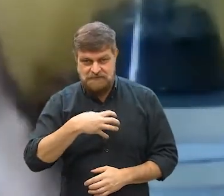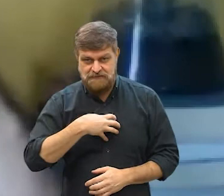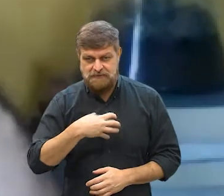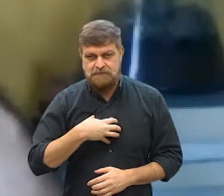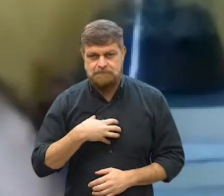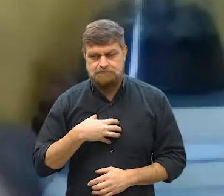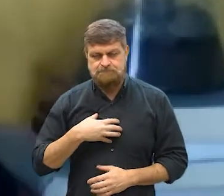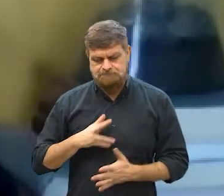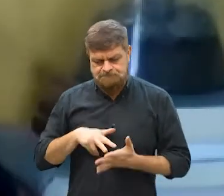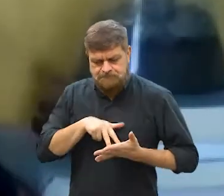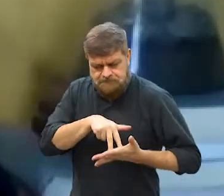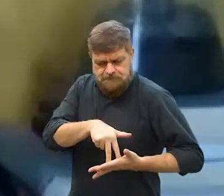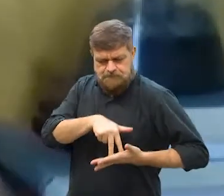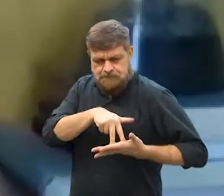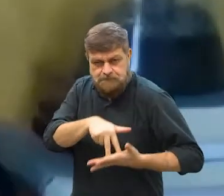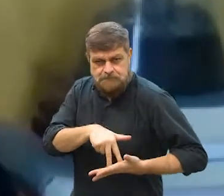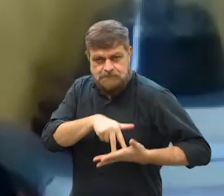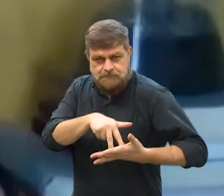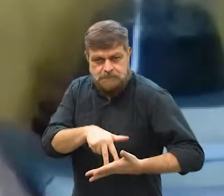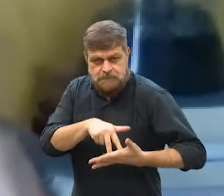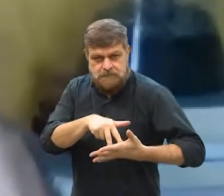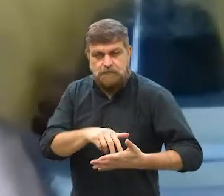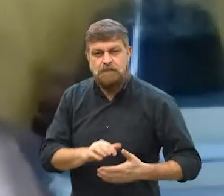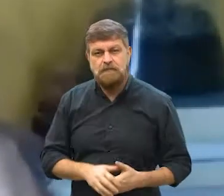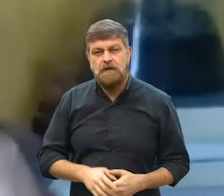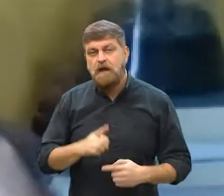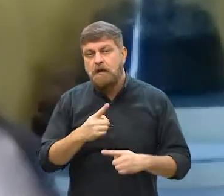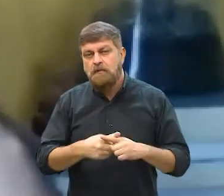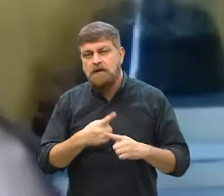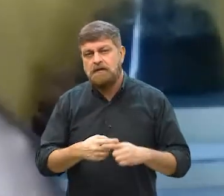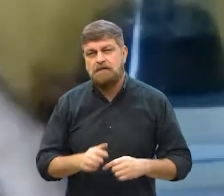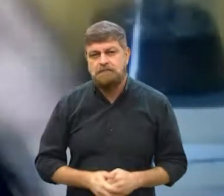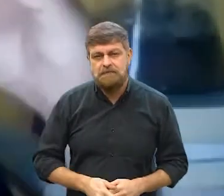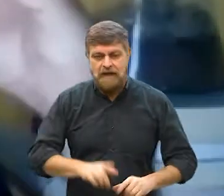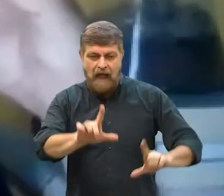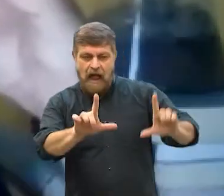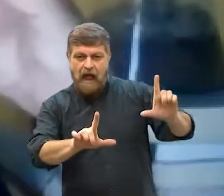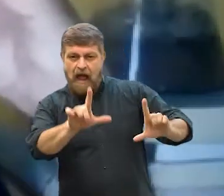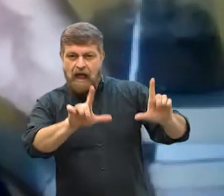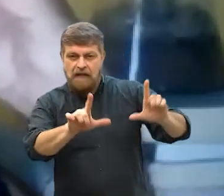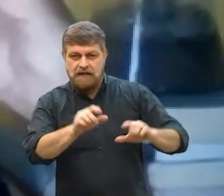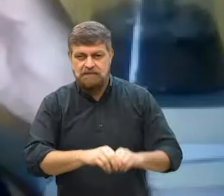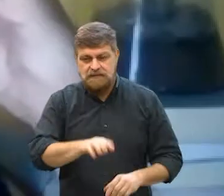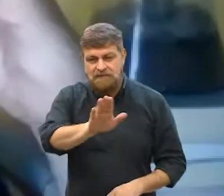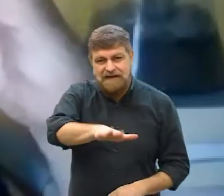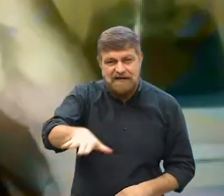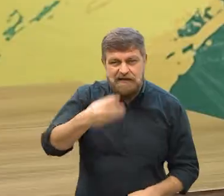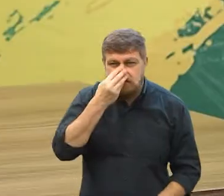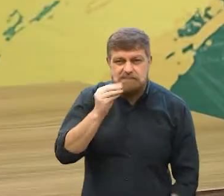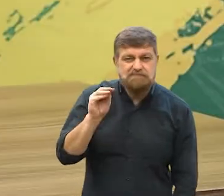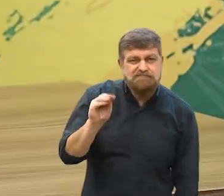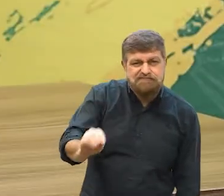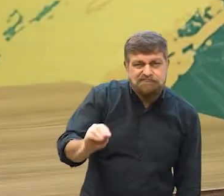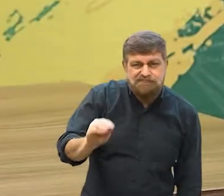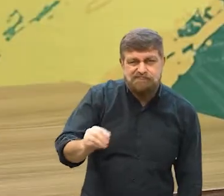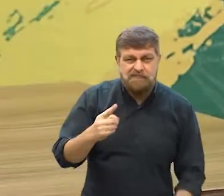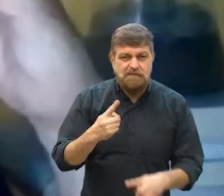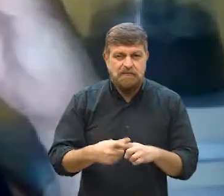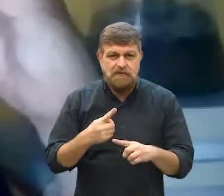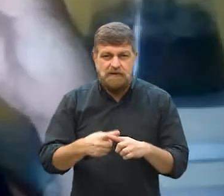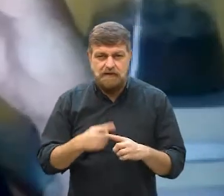com muito muito muito muito acirrada essa questão a televisão simplesmente abandonou o público infantil porque